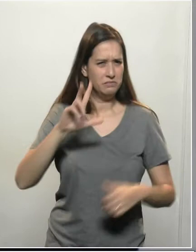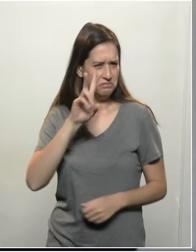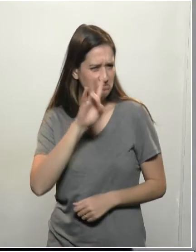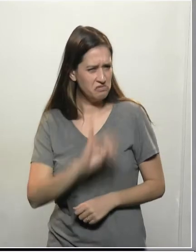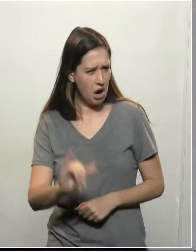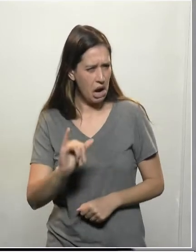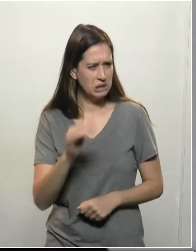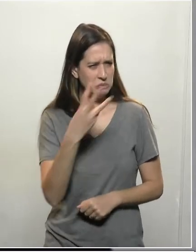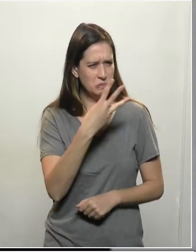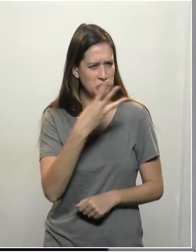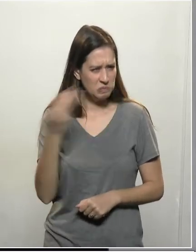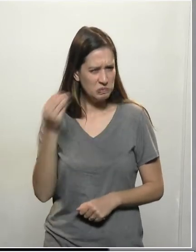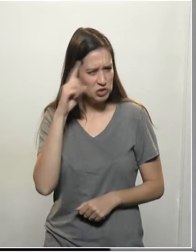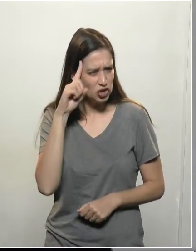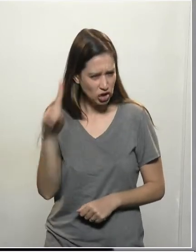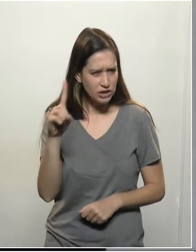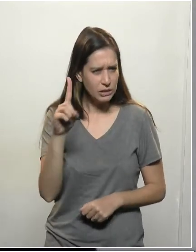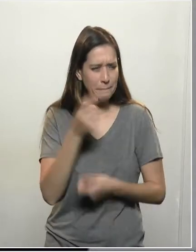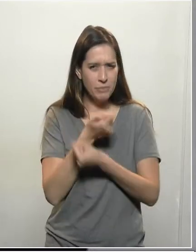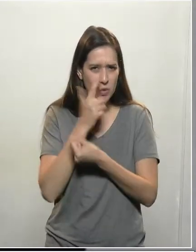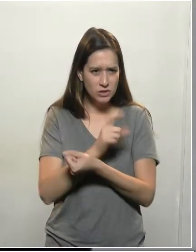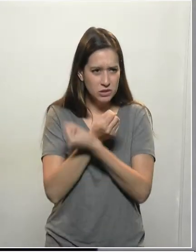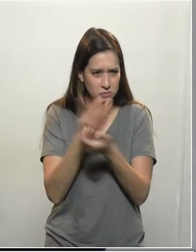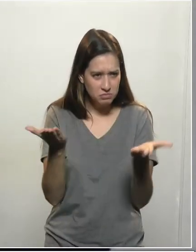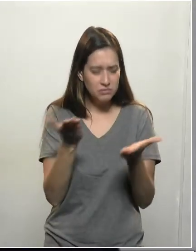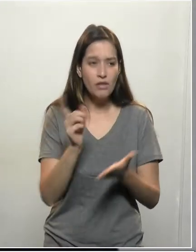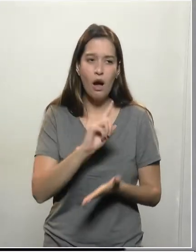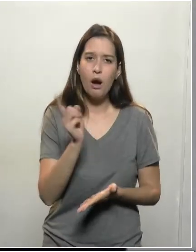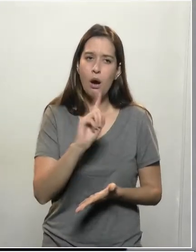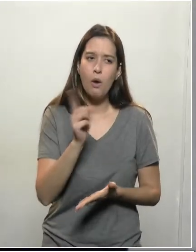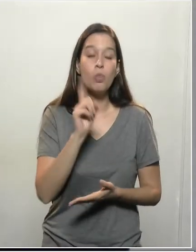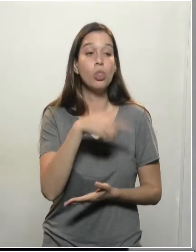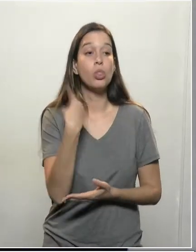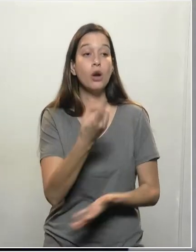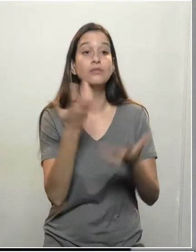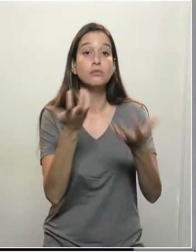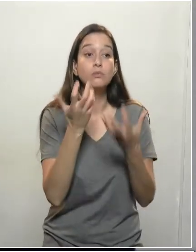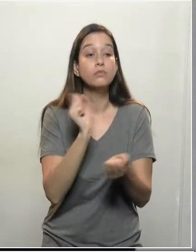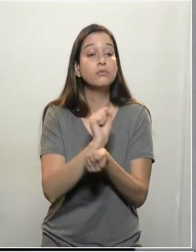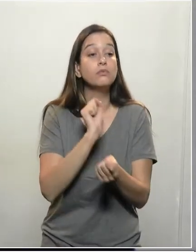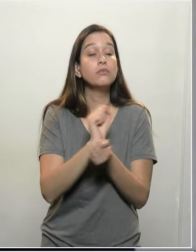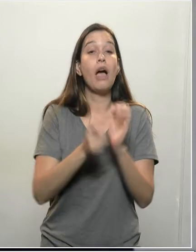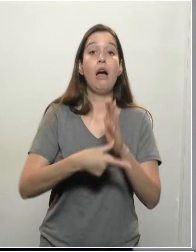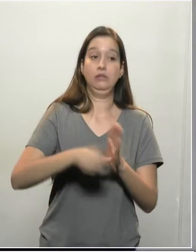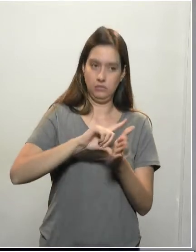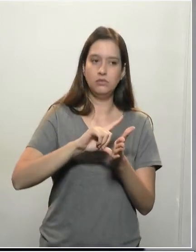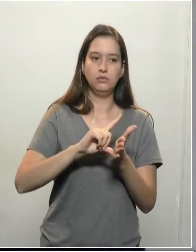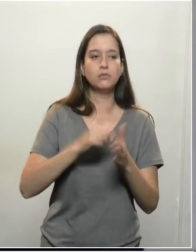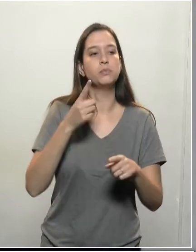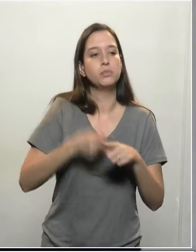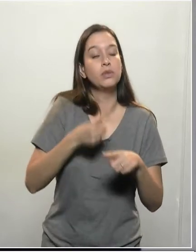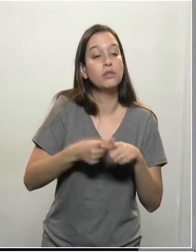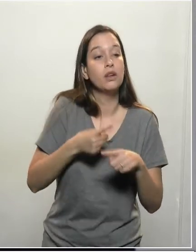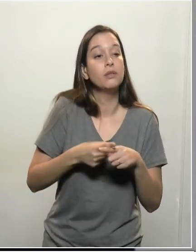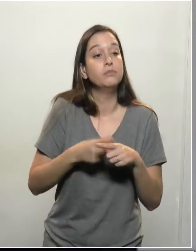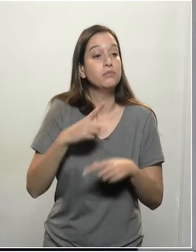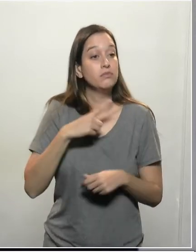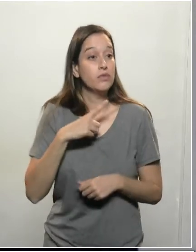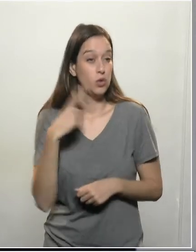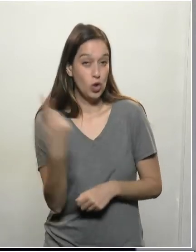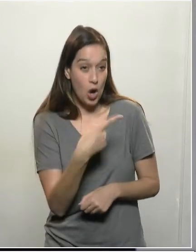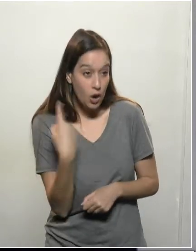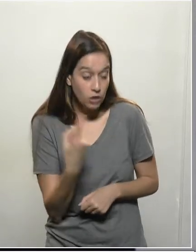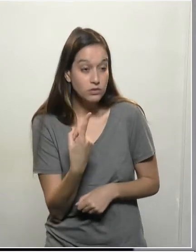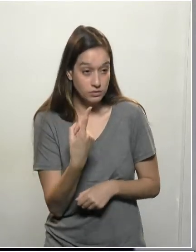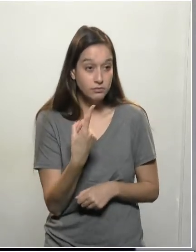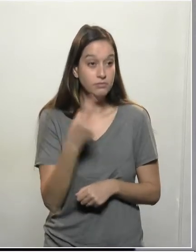seu dinheiro distribuído. A gente vai ter até lá muitas pessoas penalizadas com a perda do seu emprego e com o fim do pequeno e